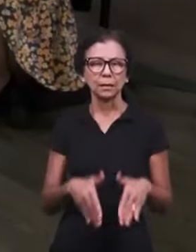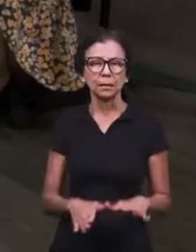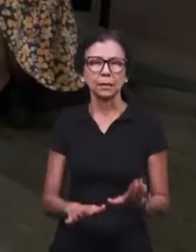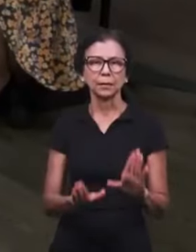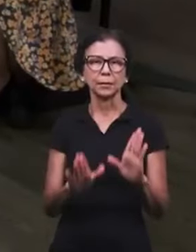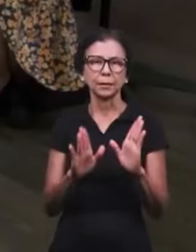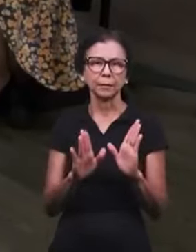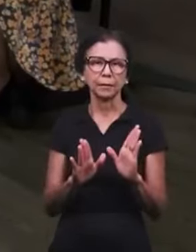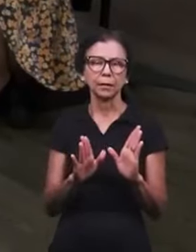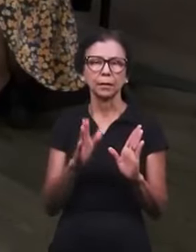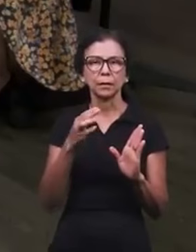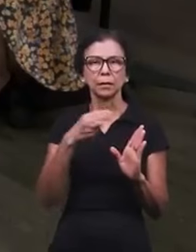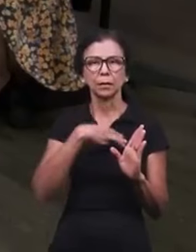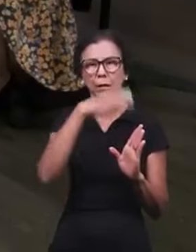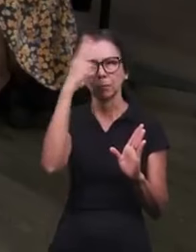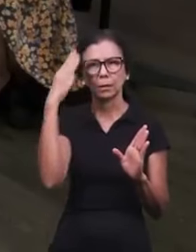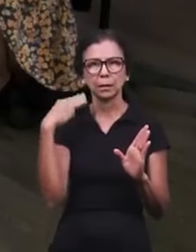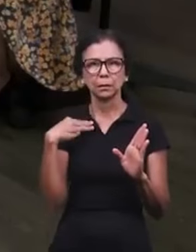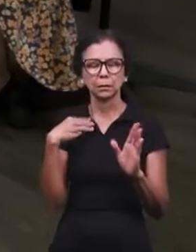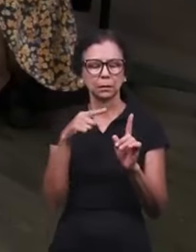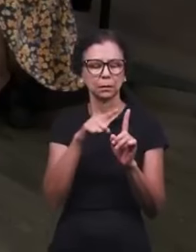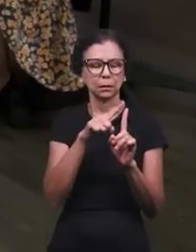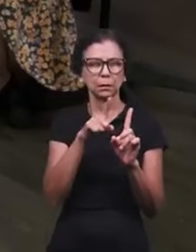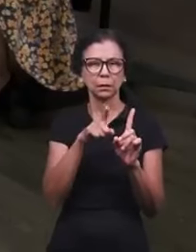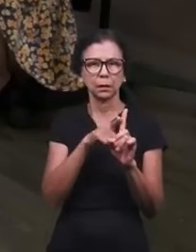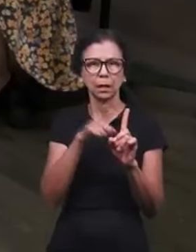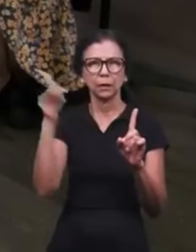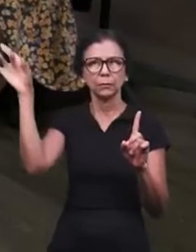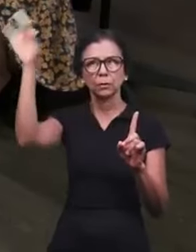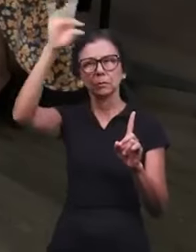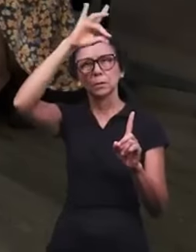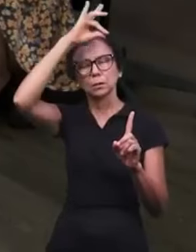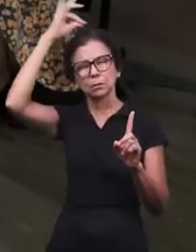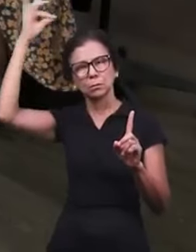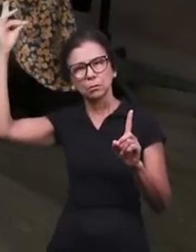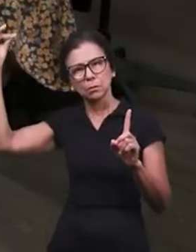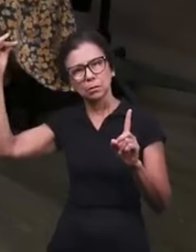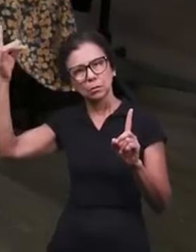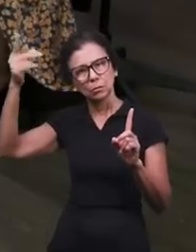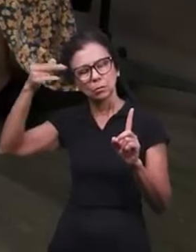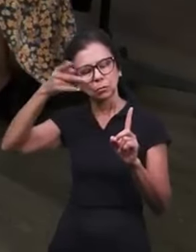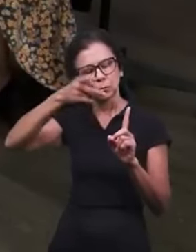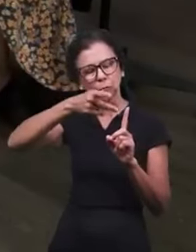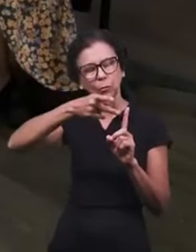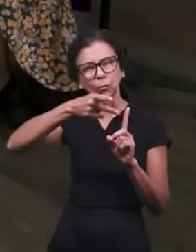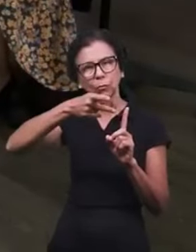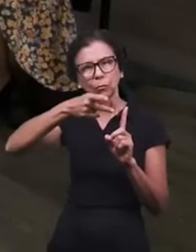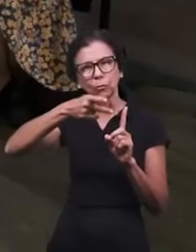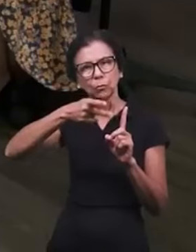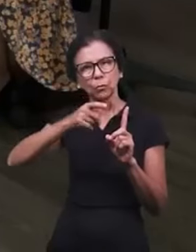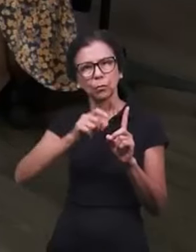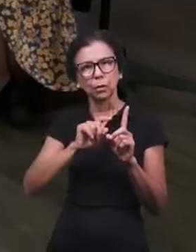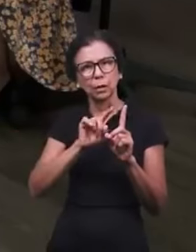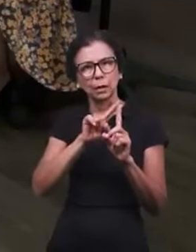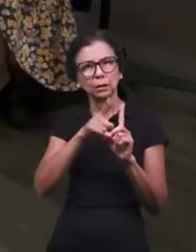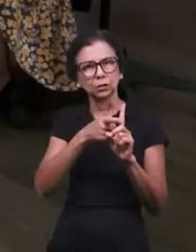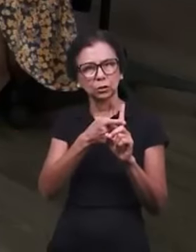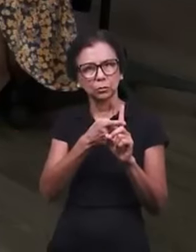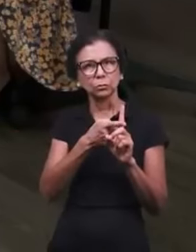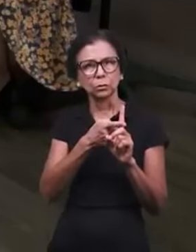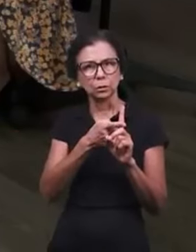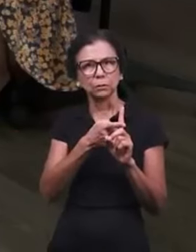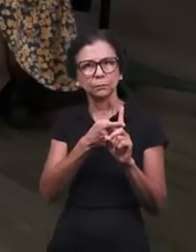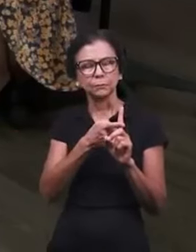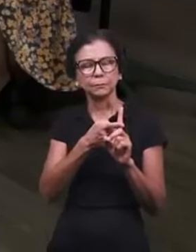visitada pelo Espírito Santo e através do Espírito Santo foi gerado Senhor Jesus Qual foi a decisão